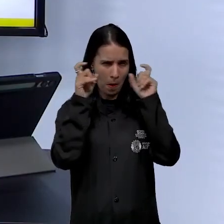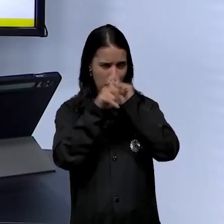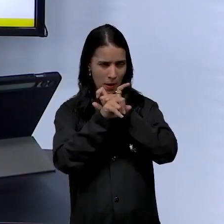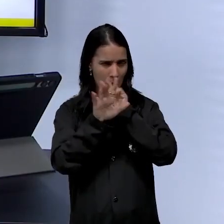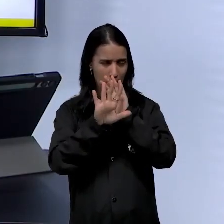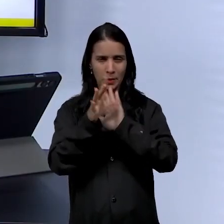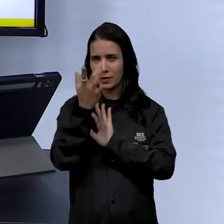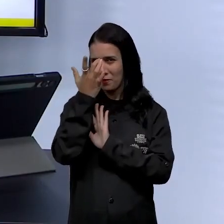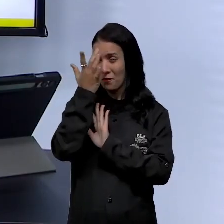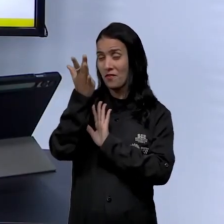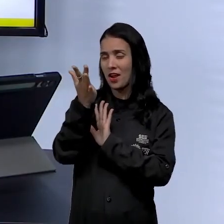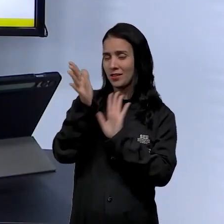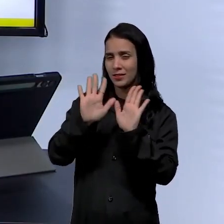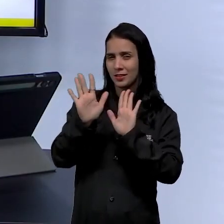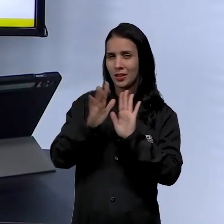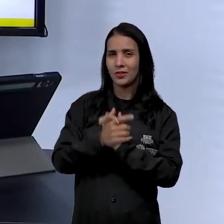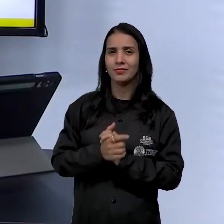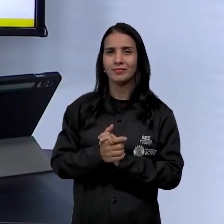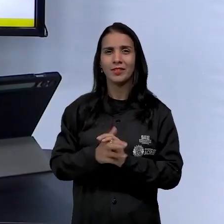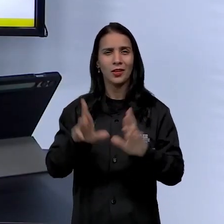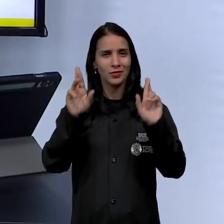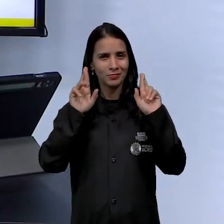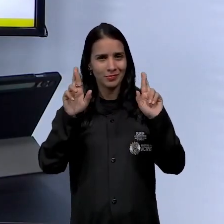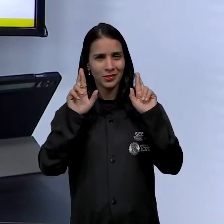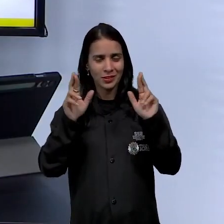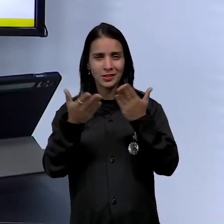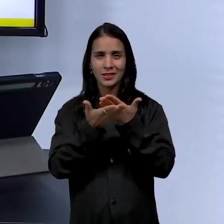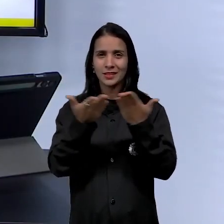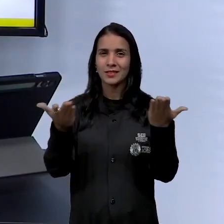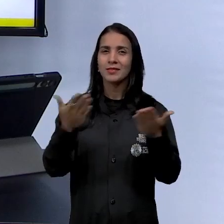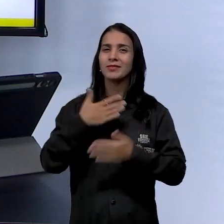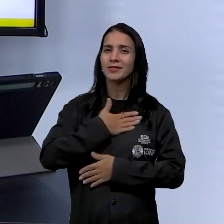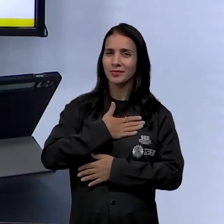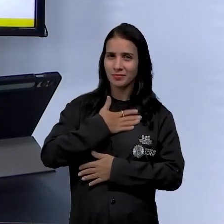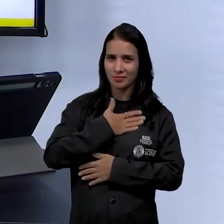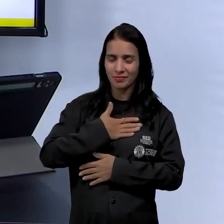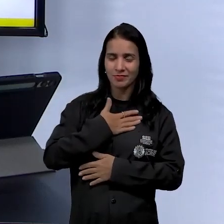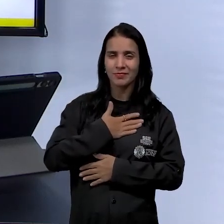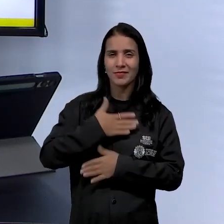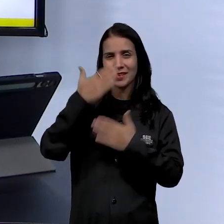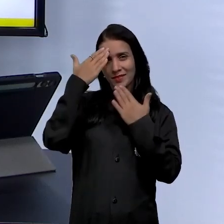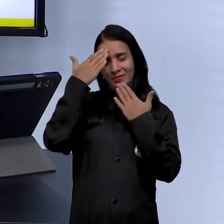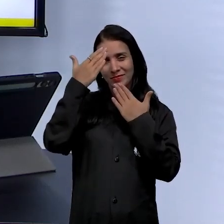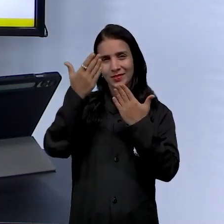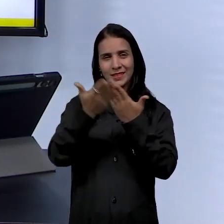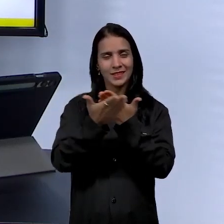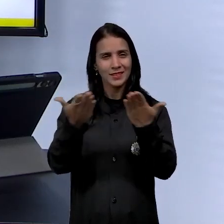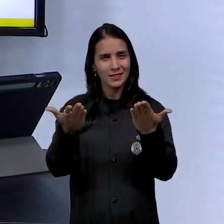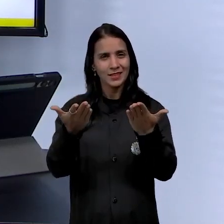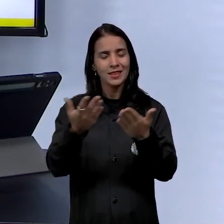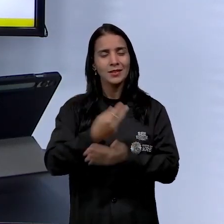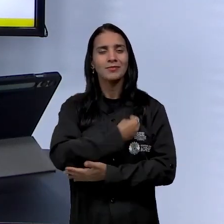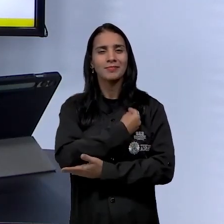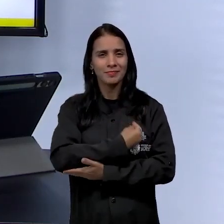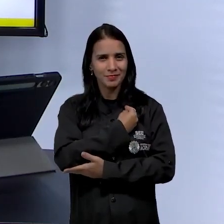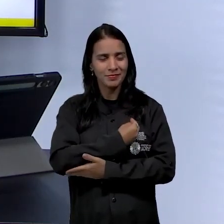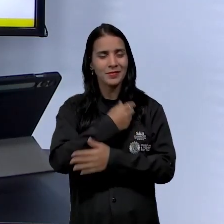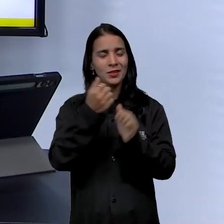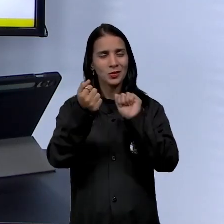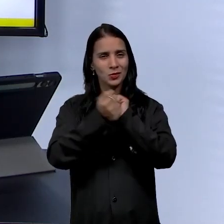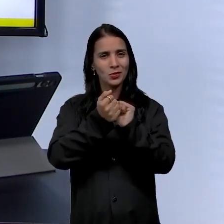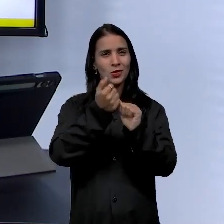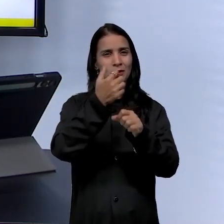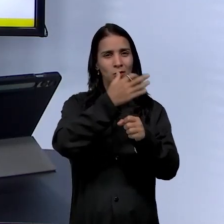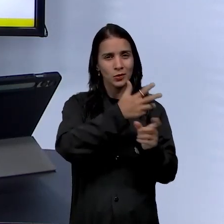fácil. Então, eu espero que você tenha gostado dessa questão. Eu agradeço a você por ter ficado conosco aqui até o final da aula.